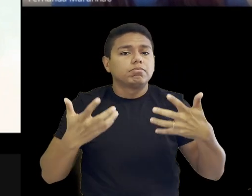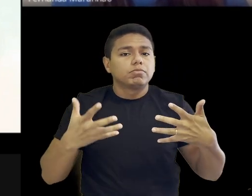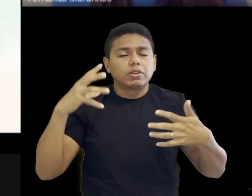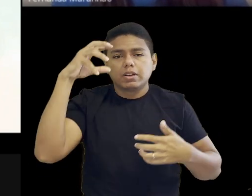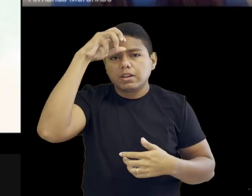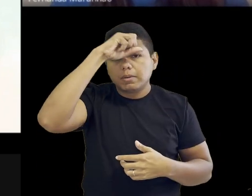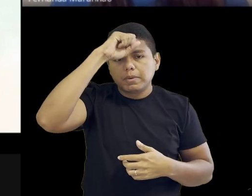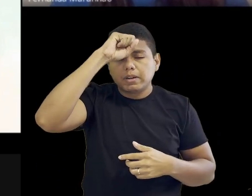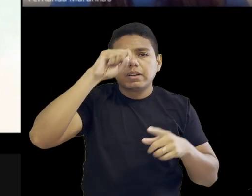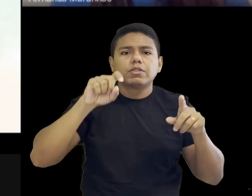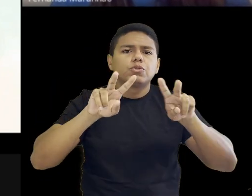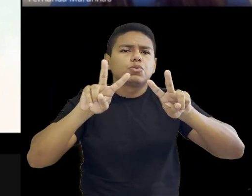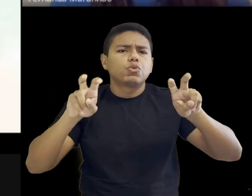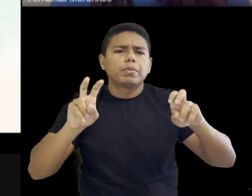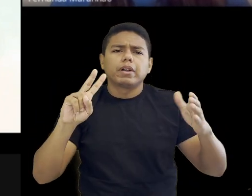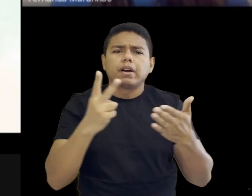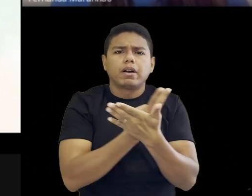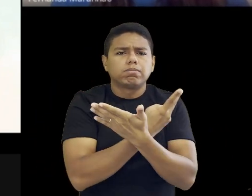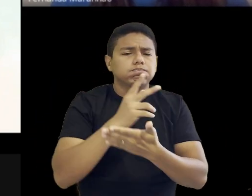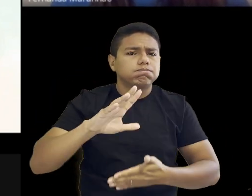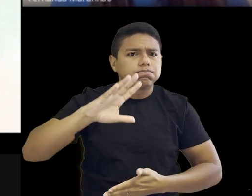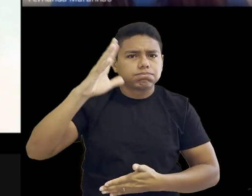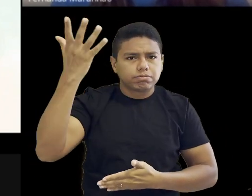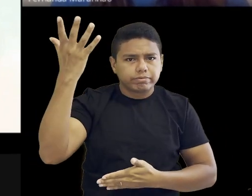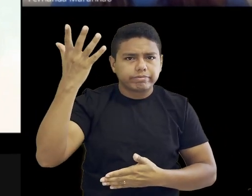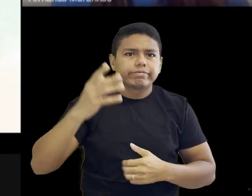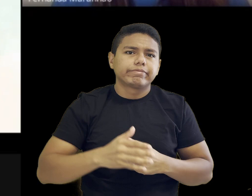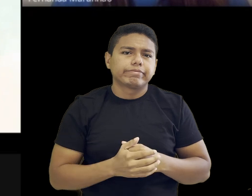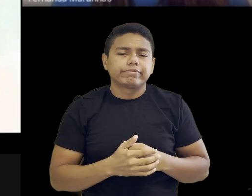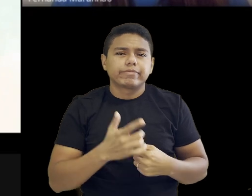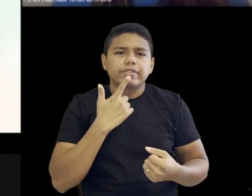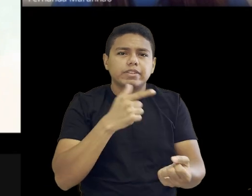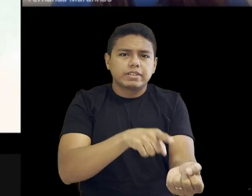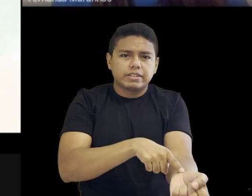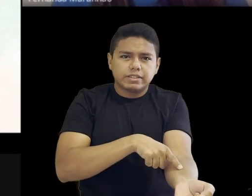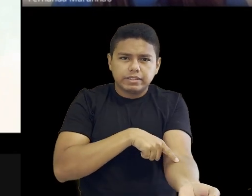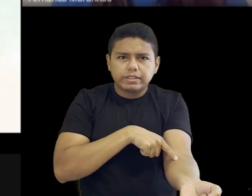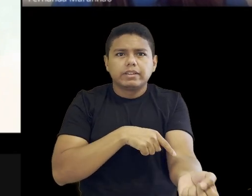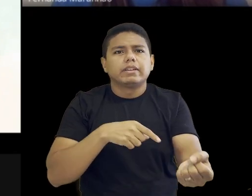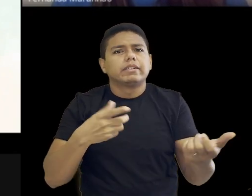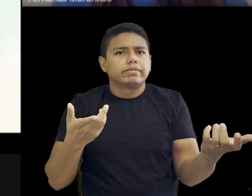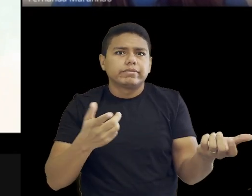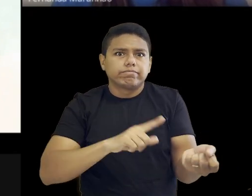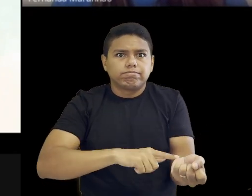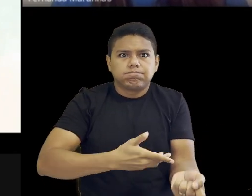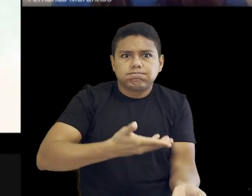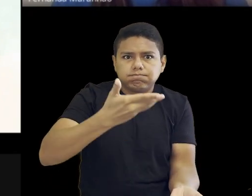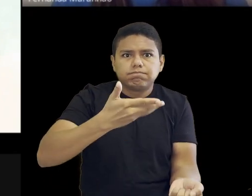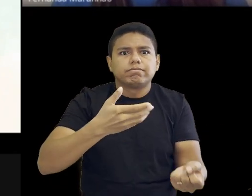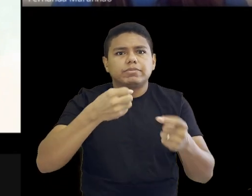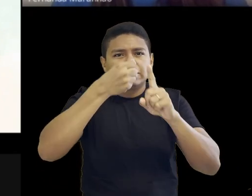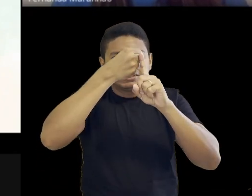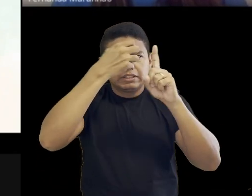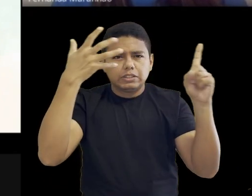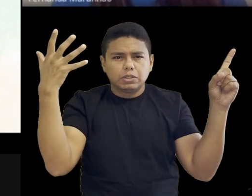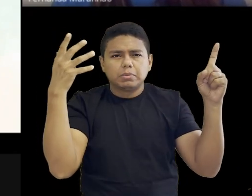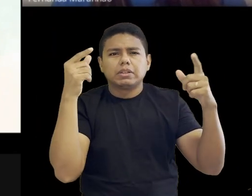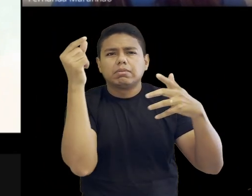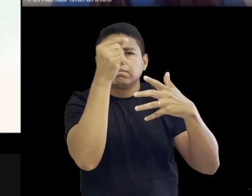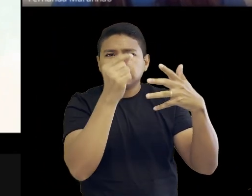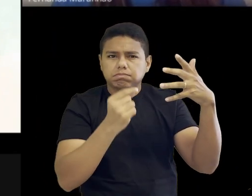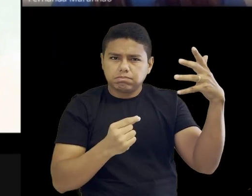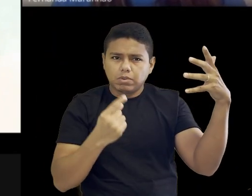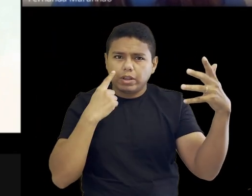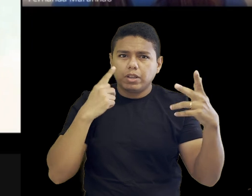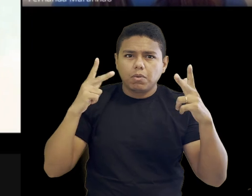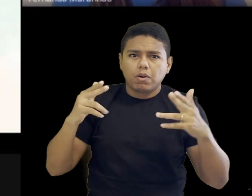são falar e aprender sobre as seguintes intercorrências na gestação: anemia na gestação, hipotireoidismo, síndromes hemorrágicas,